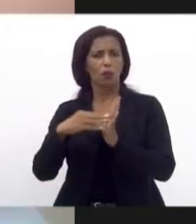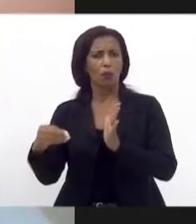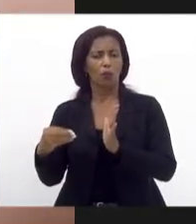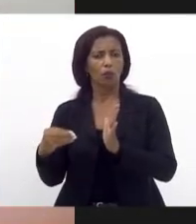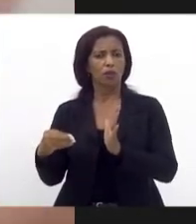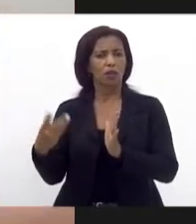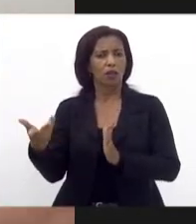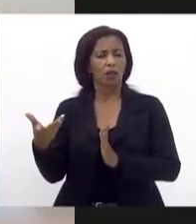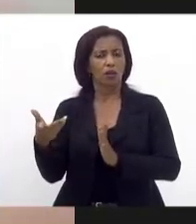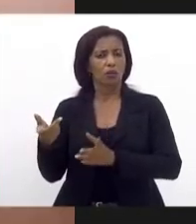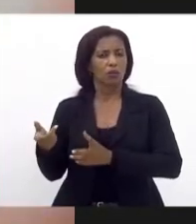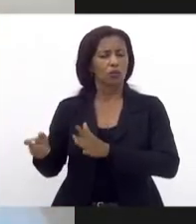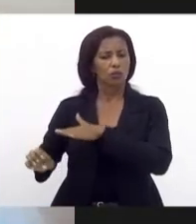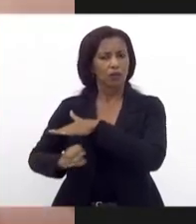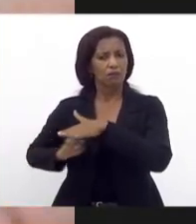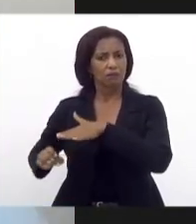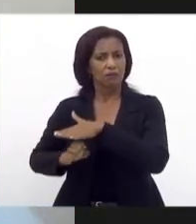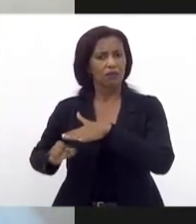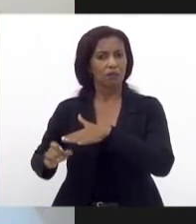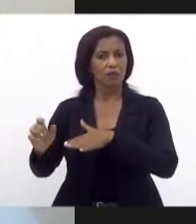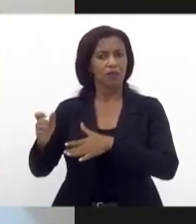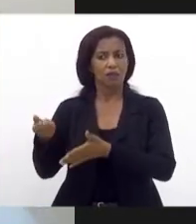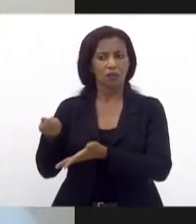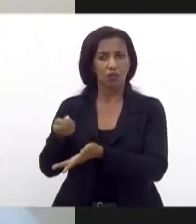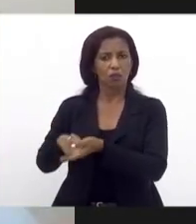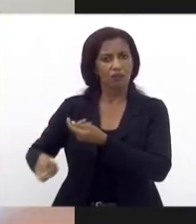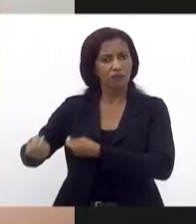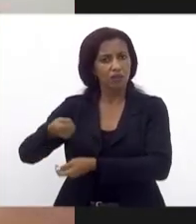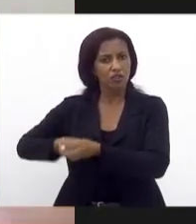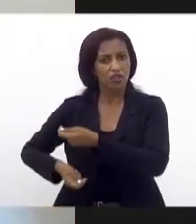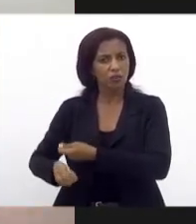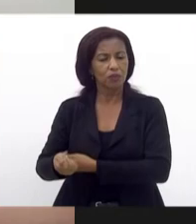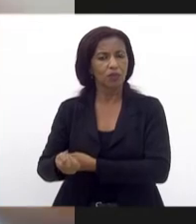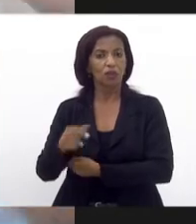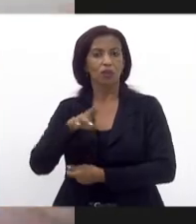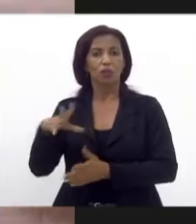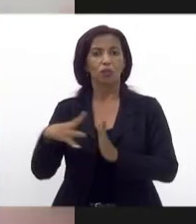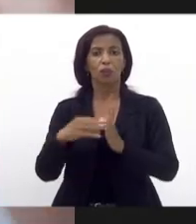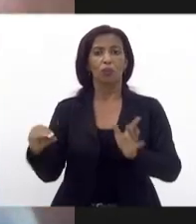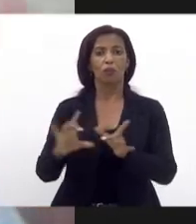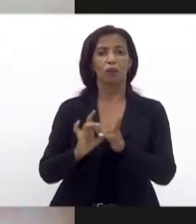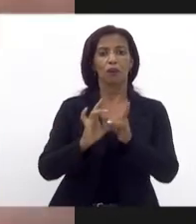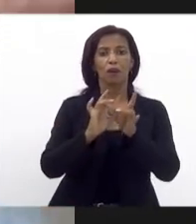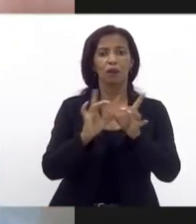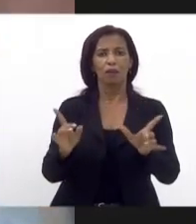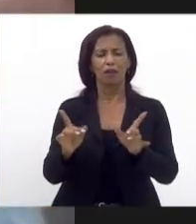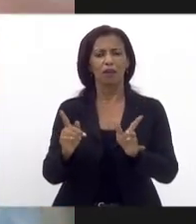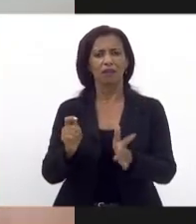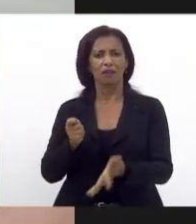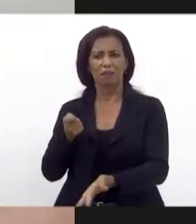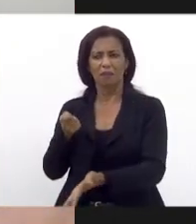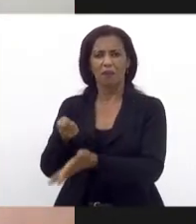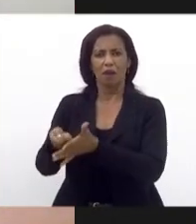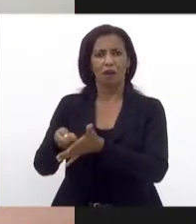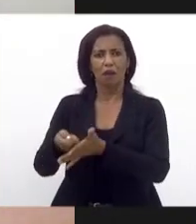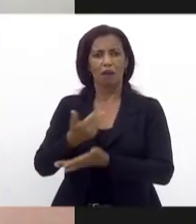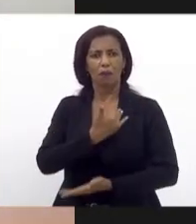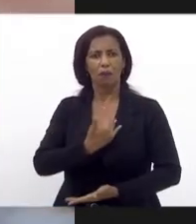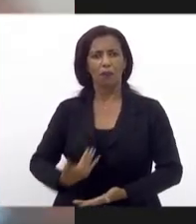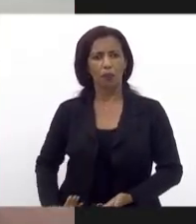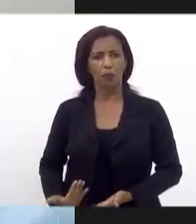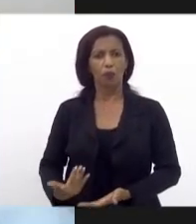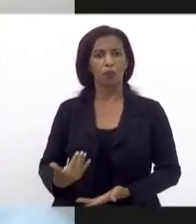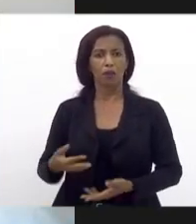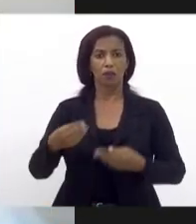montado da concessão do próprio Galeão, que teve investimento. Então, não é nem um modelo liberal, é uma intervenção pública